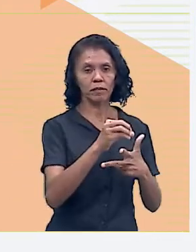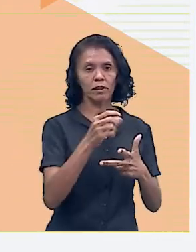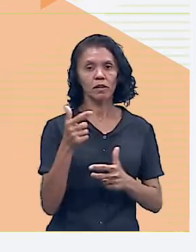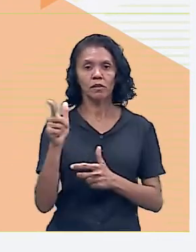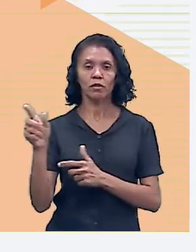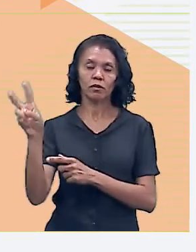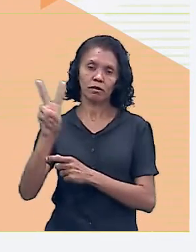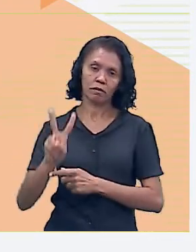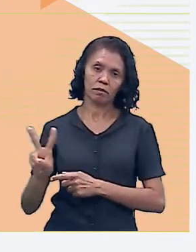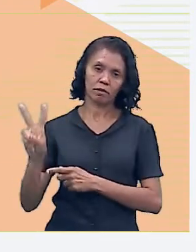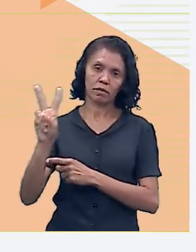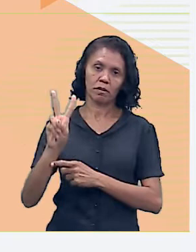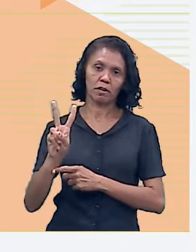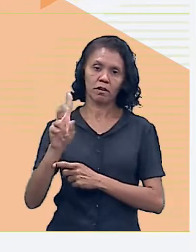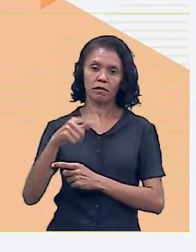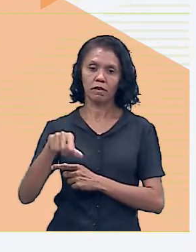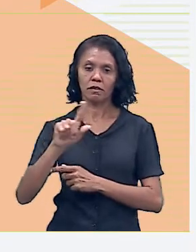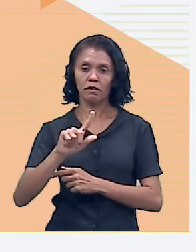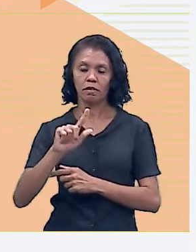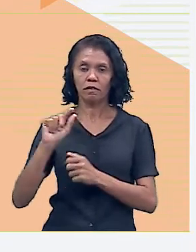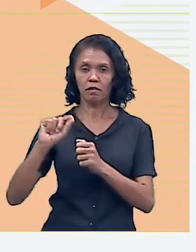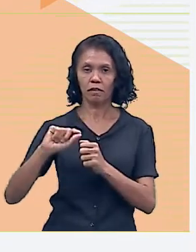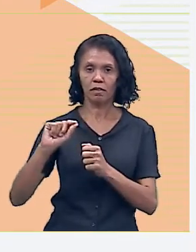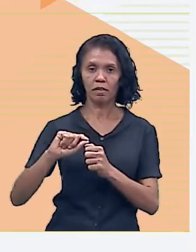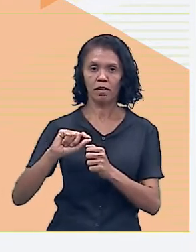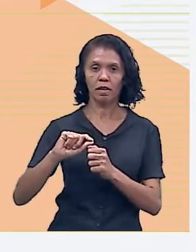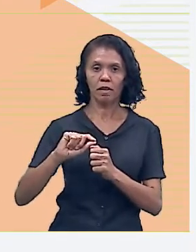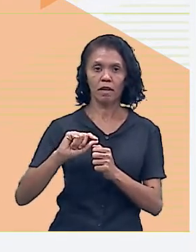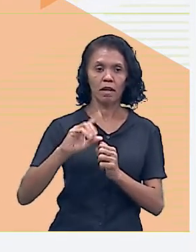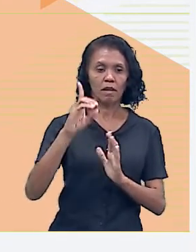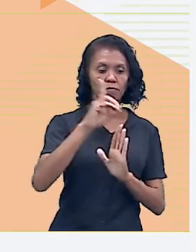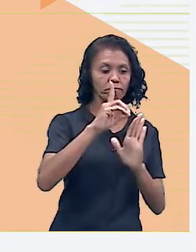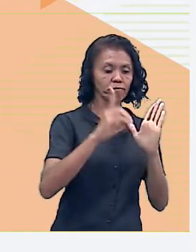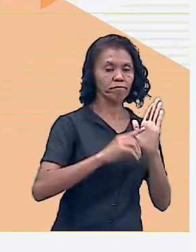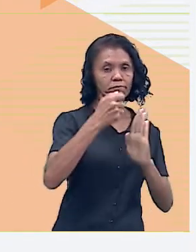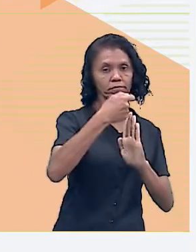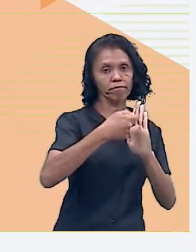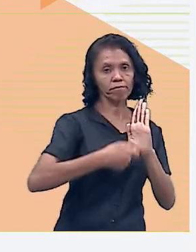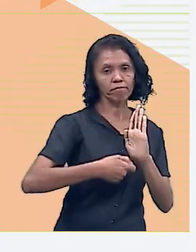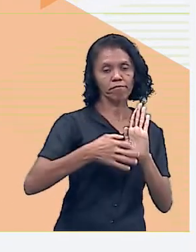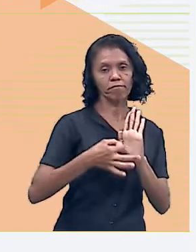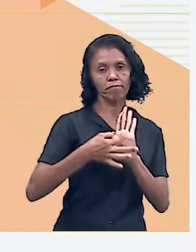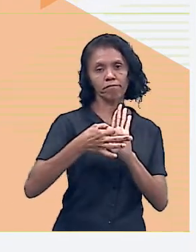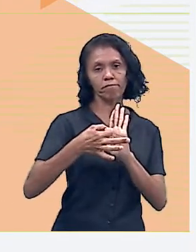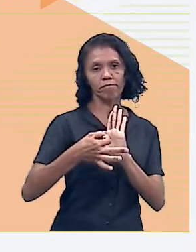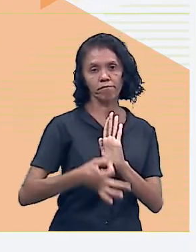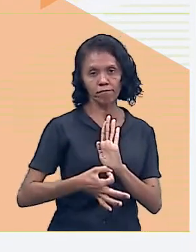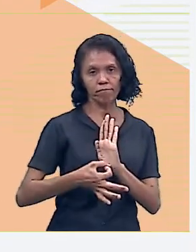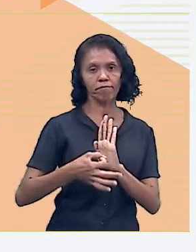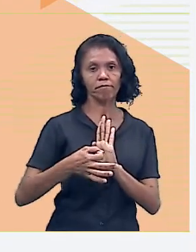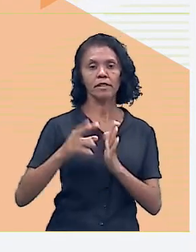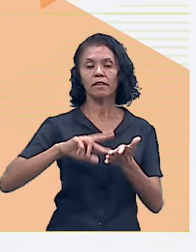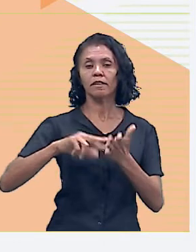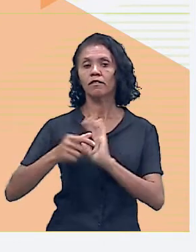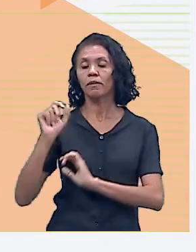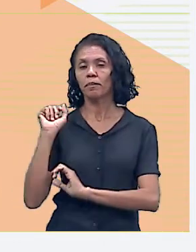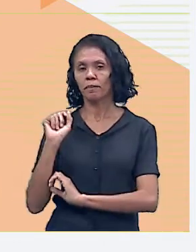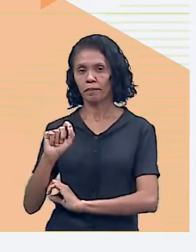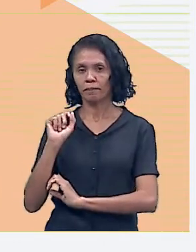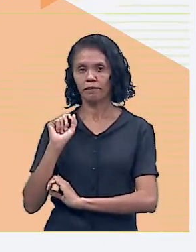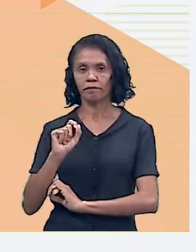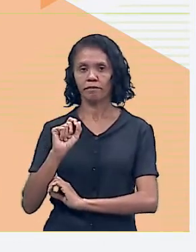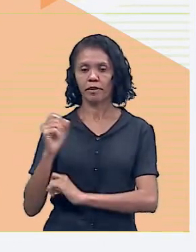articulares que vocês se propuseram a fazer é a dissertação argumentativa O que é dissertar argumentativamente